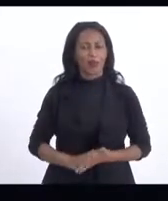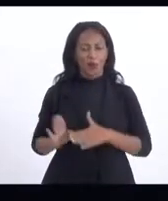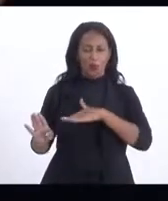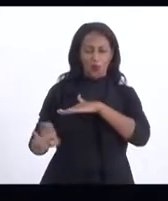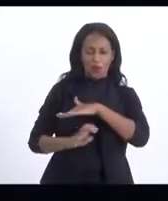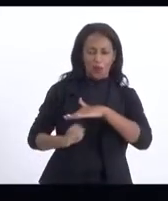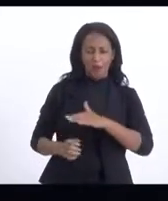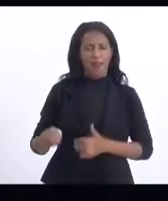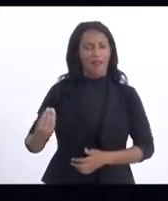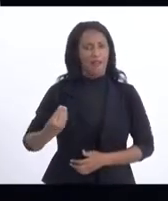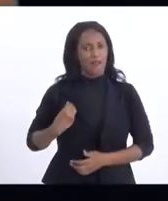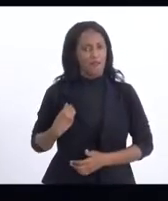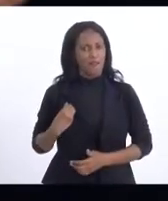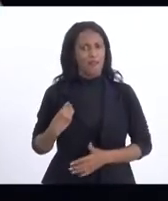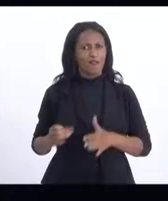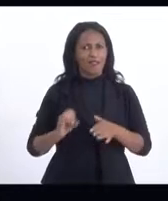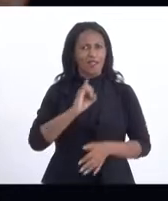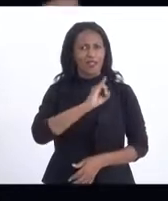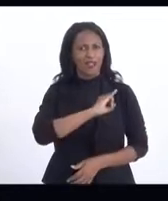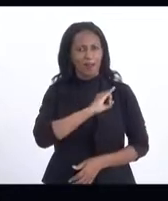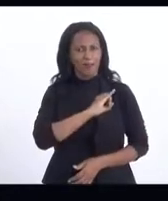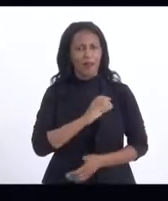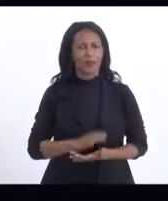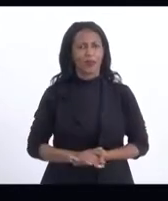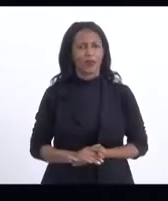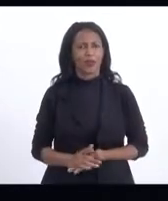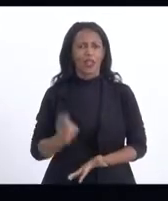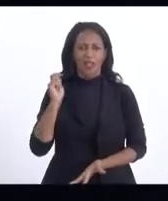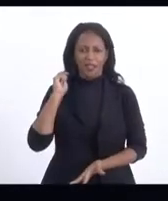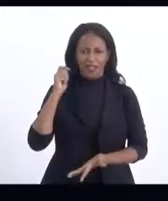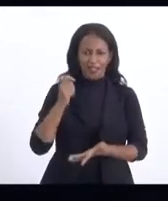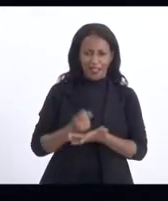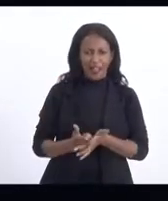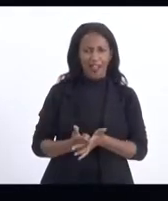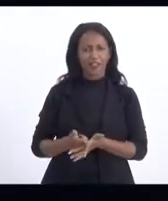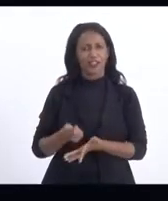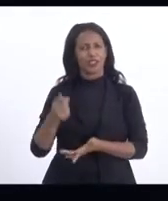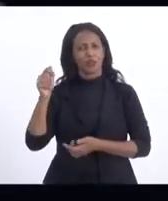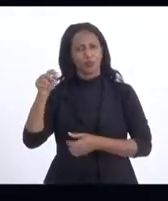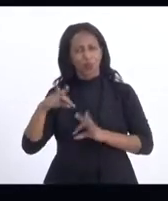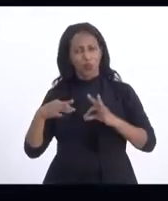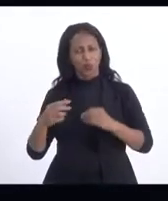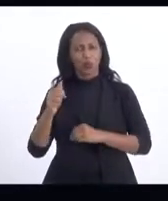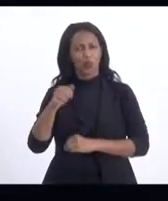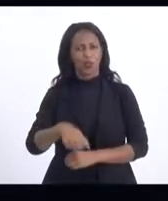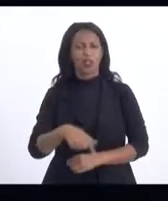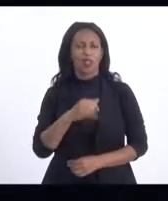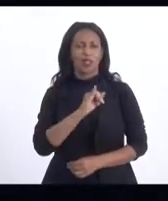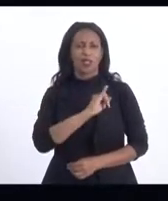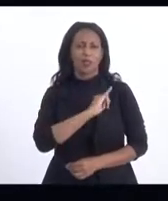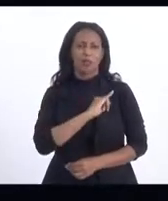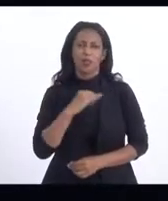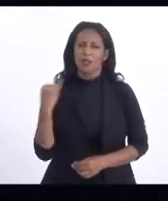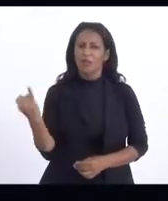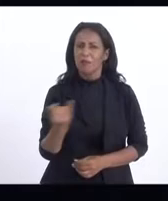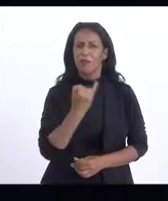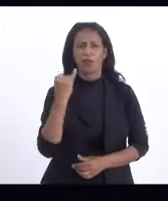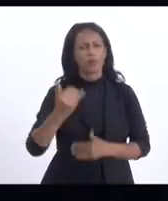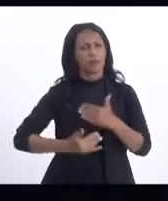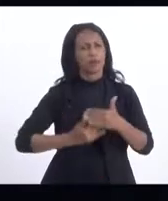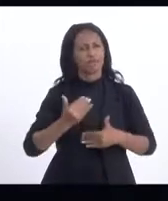Itaperuna, investe em Itaperuna e gasta e consome conosco aqui em Itaperuna. Isso é muito importante para o nosso